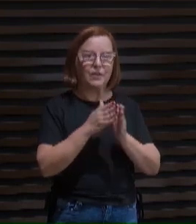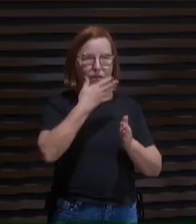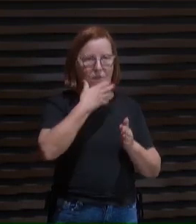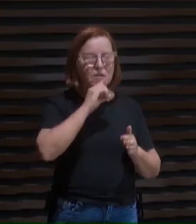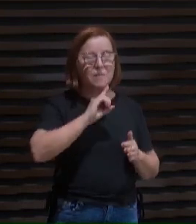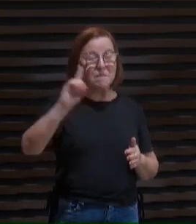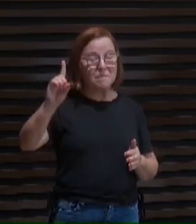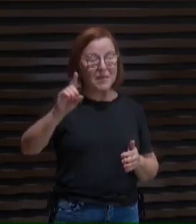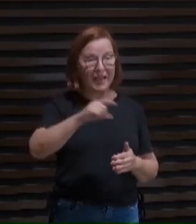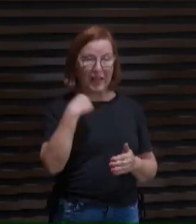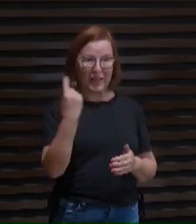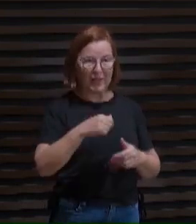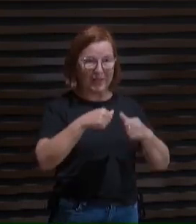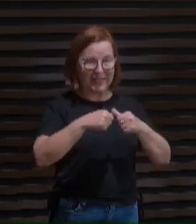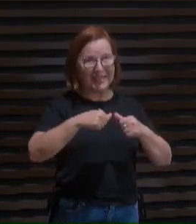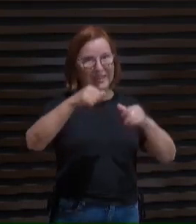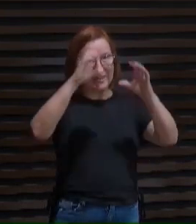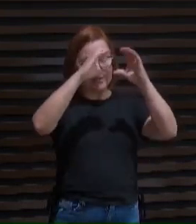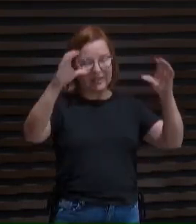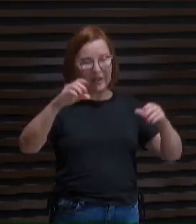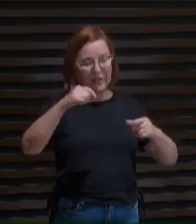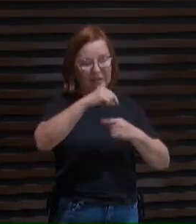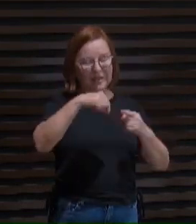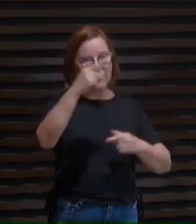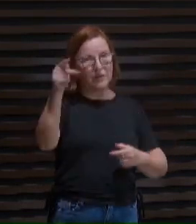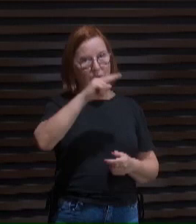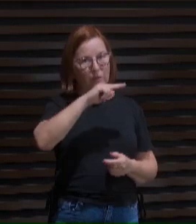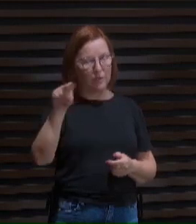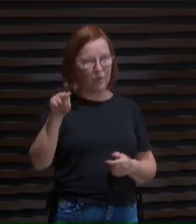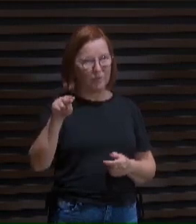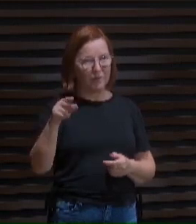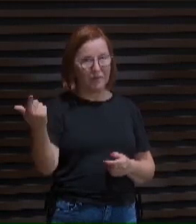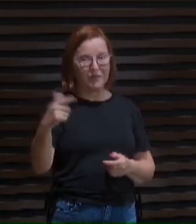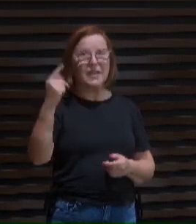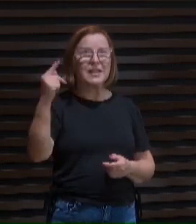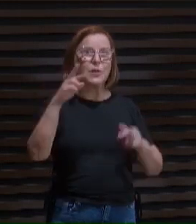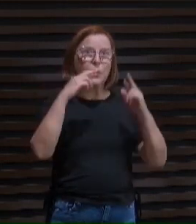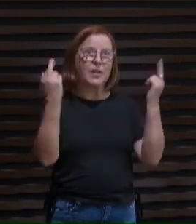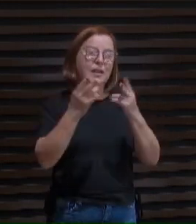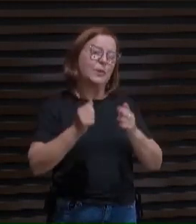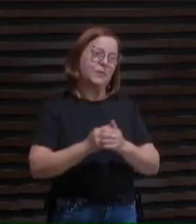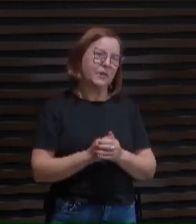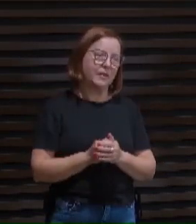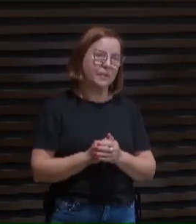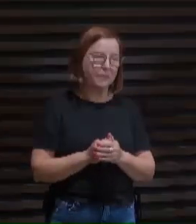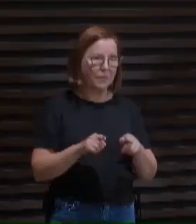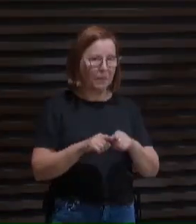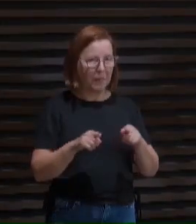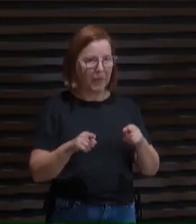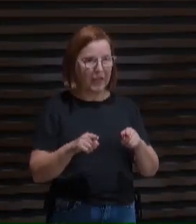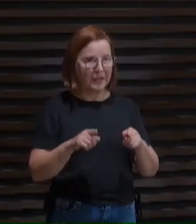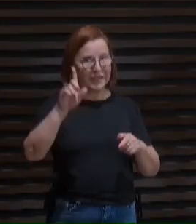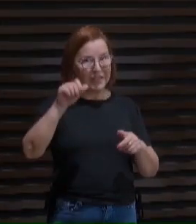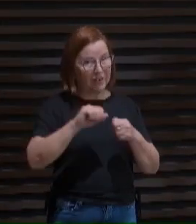no céu está ótimo, o santificado seja o teu nome está ótimo, venha a nós o teu reino, amém. Mas desse negócio de seja feita a